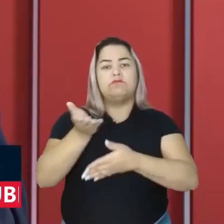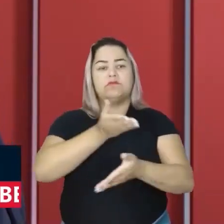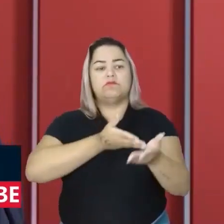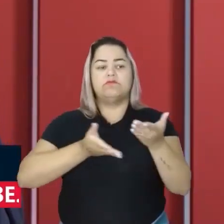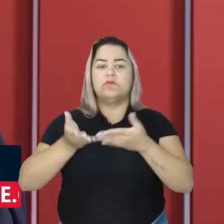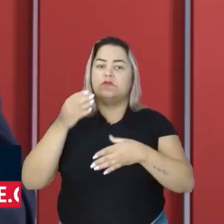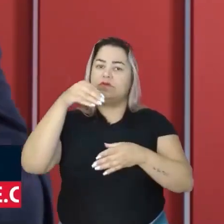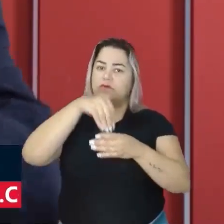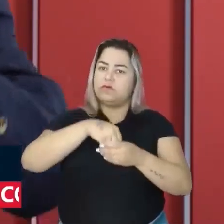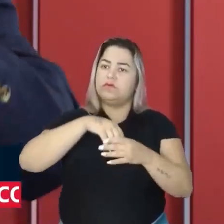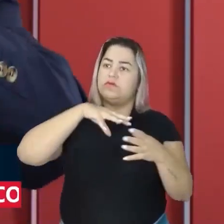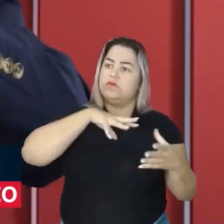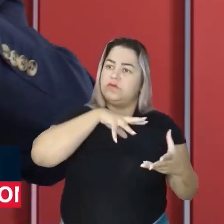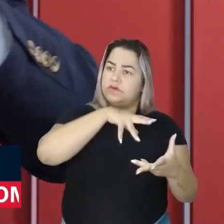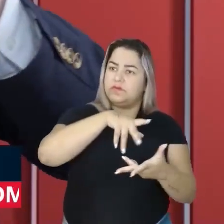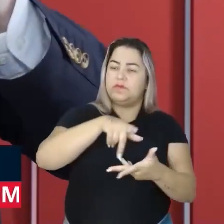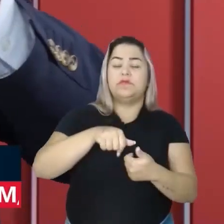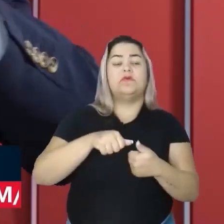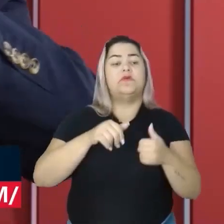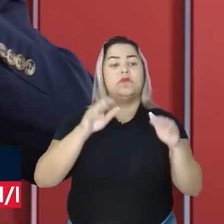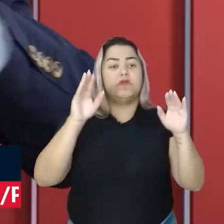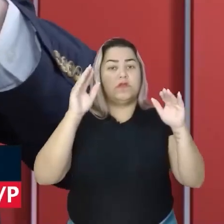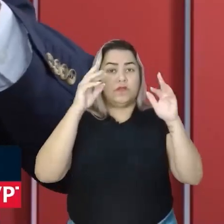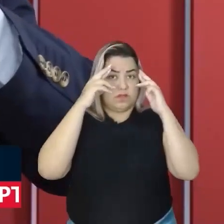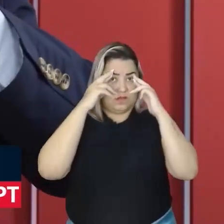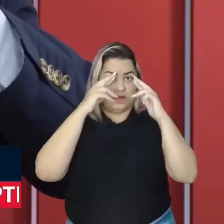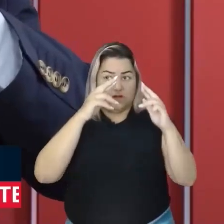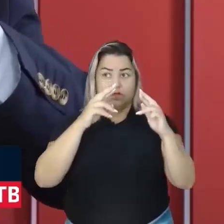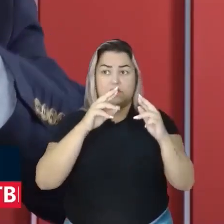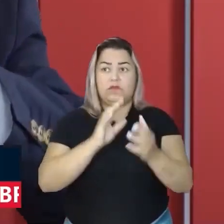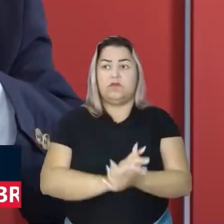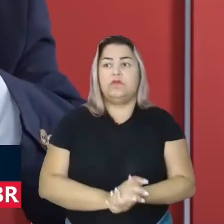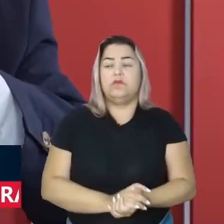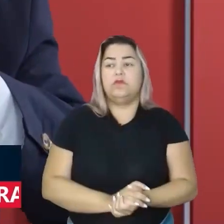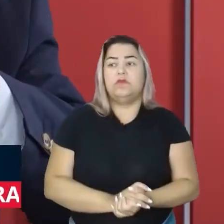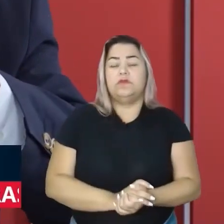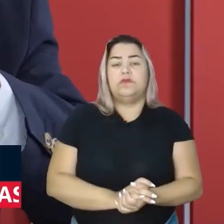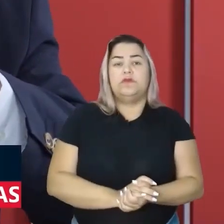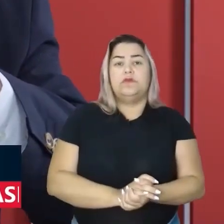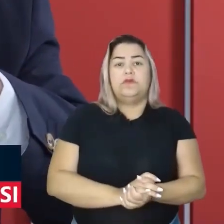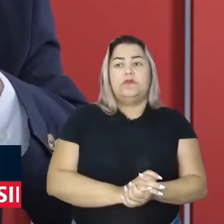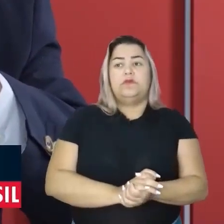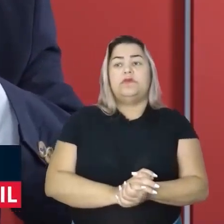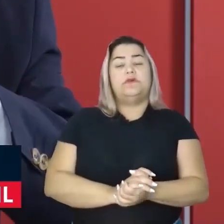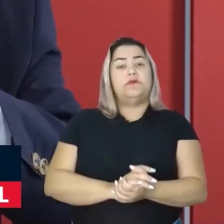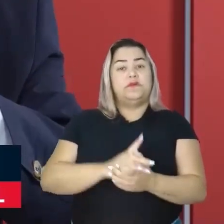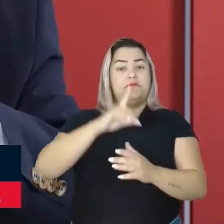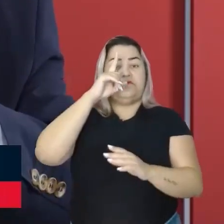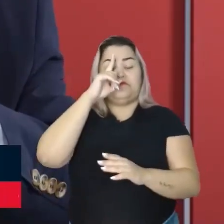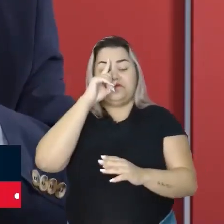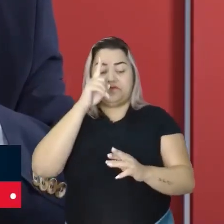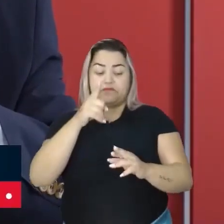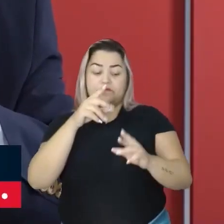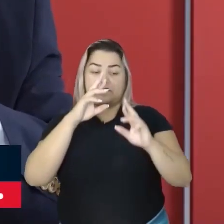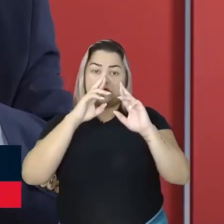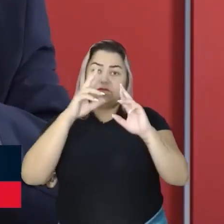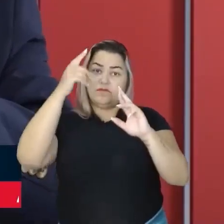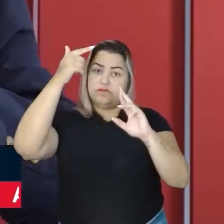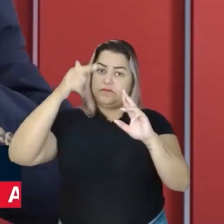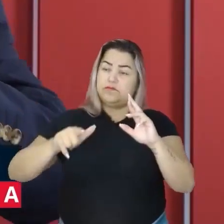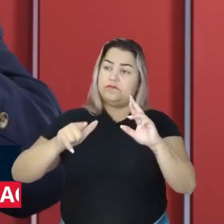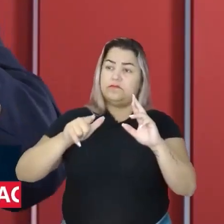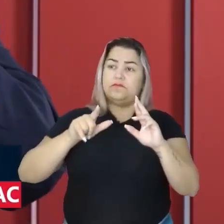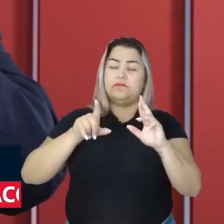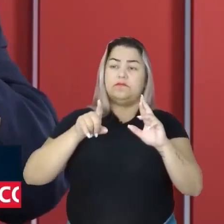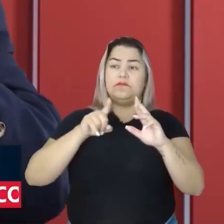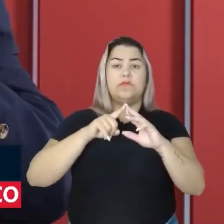global no mundo, em respeito não nem de autoridade positiva sobre outra e